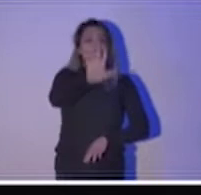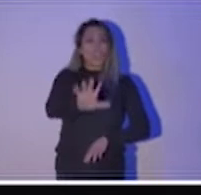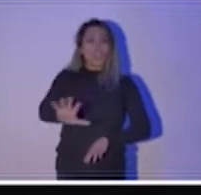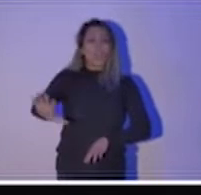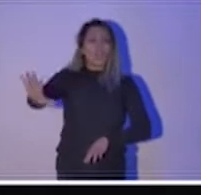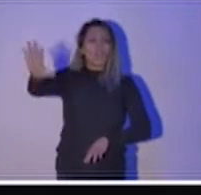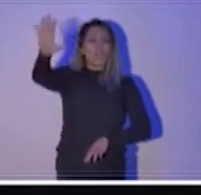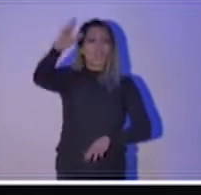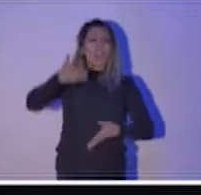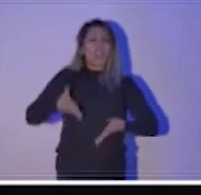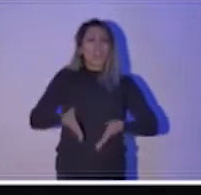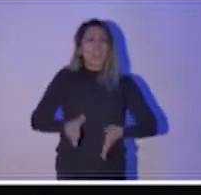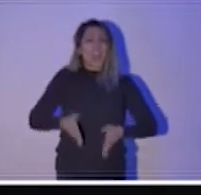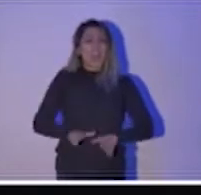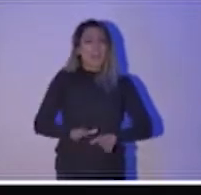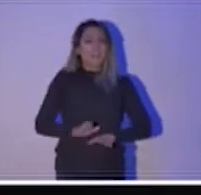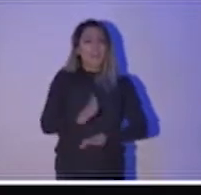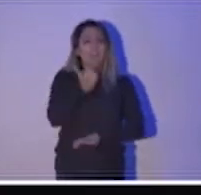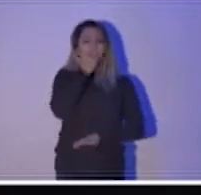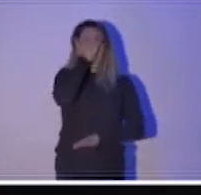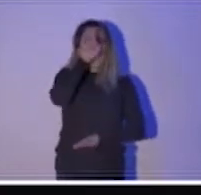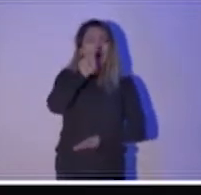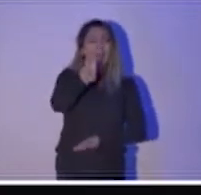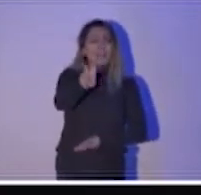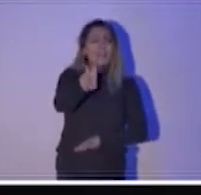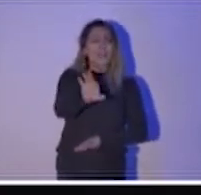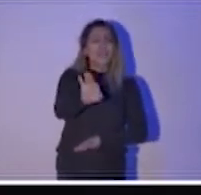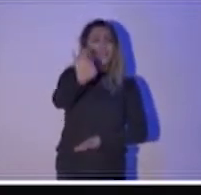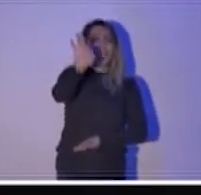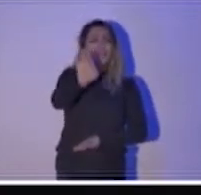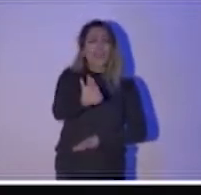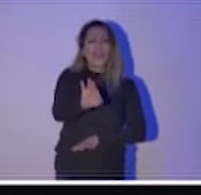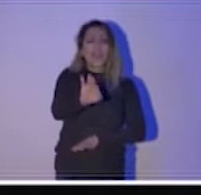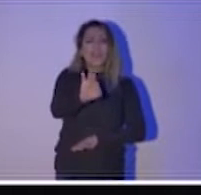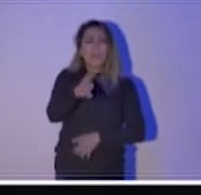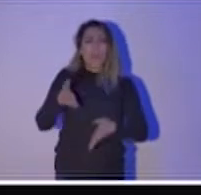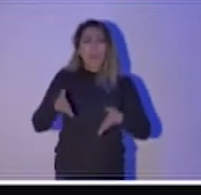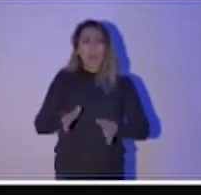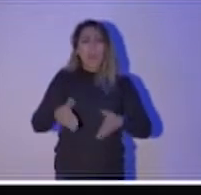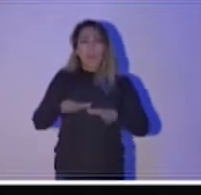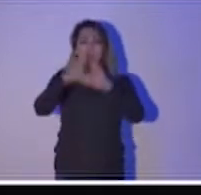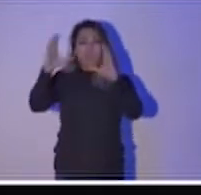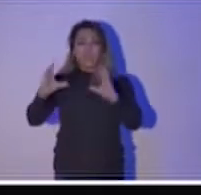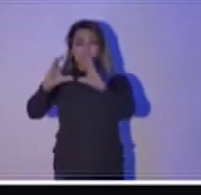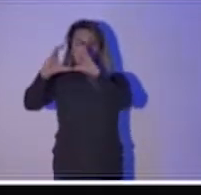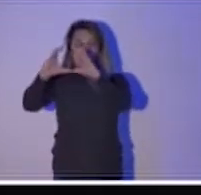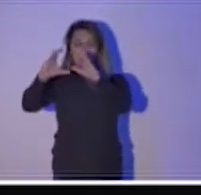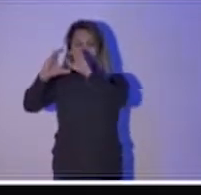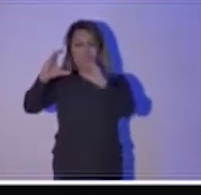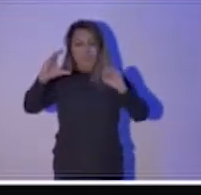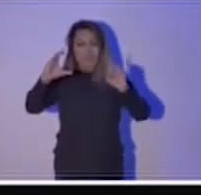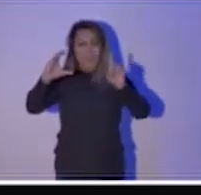só 15% desses bebês vão chegar à universidade. E um número muito pequeno deles sabe